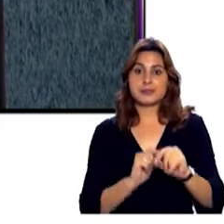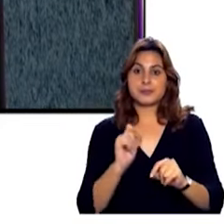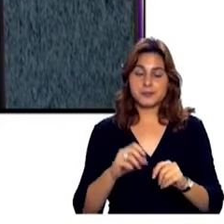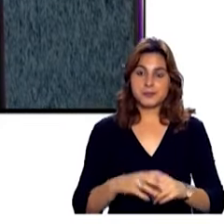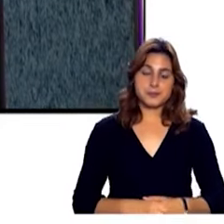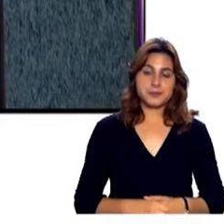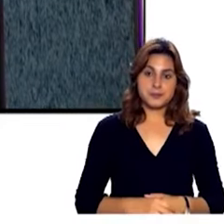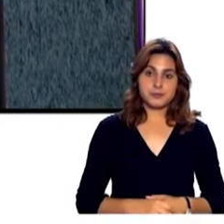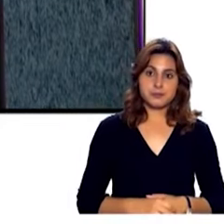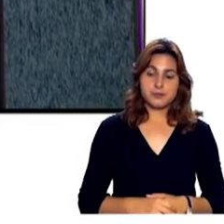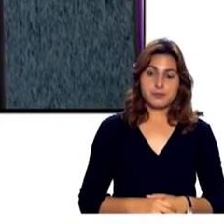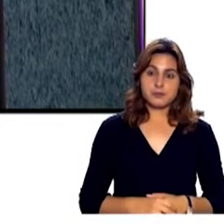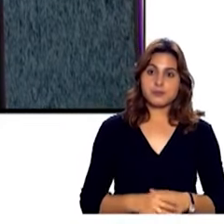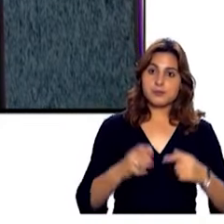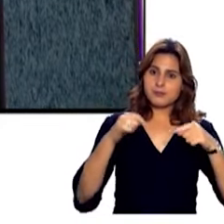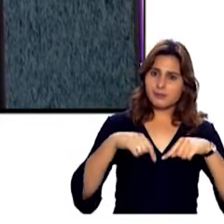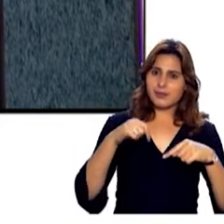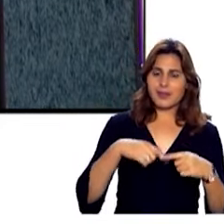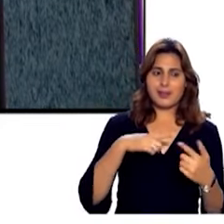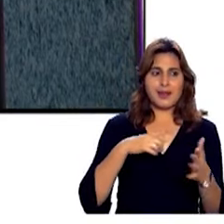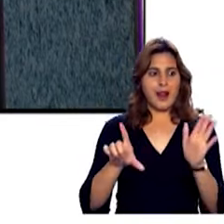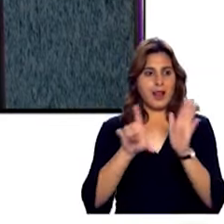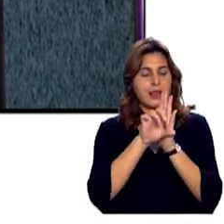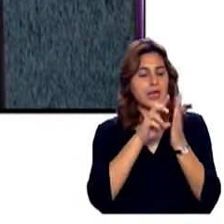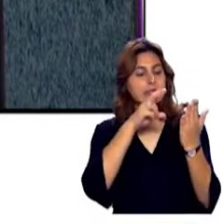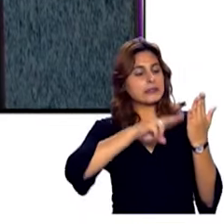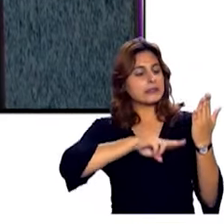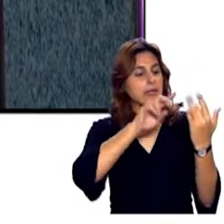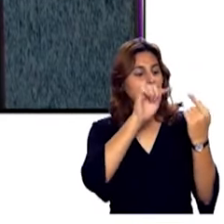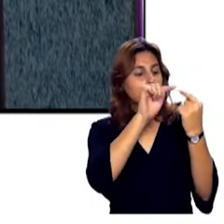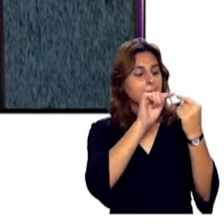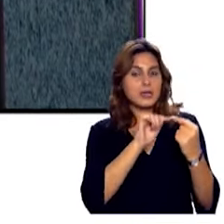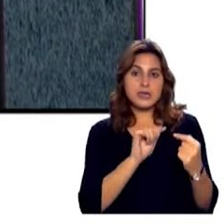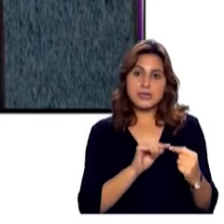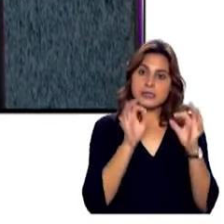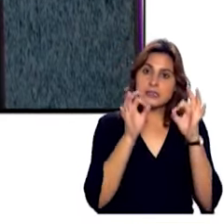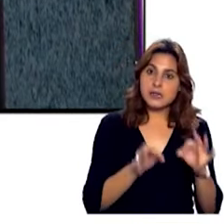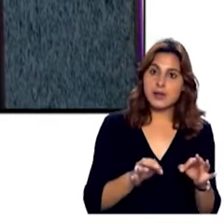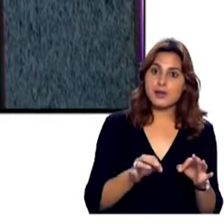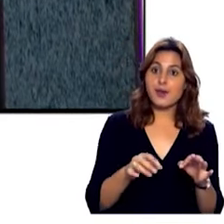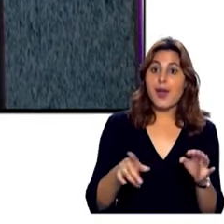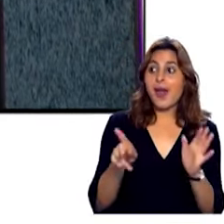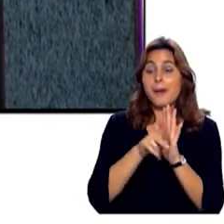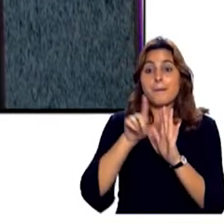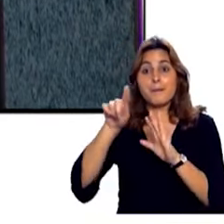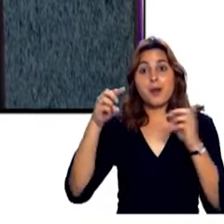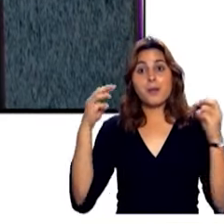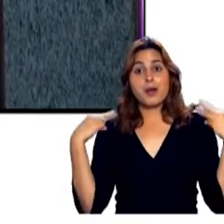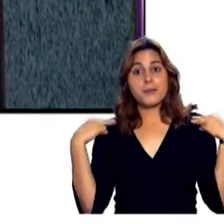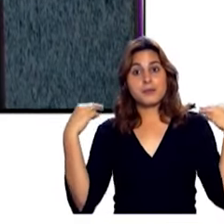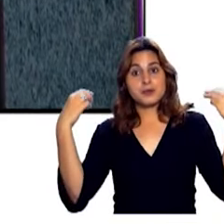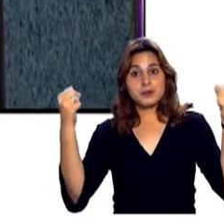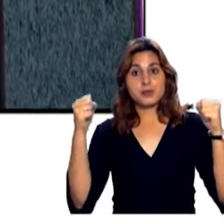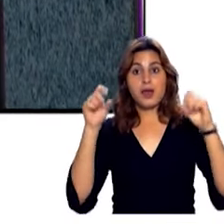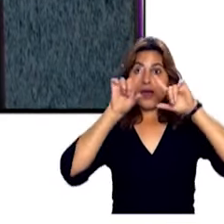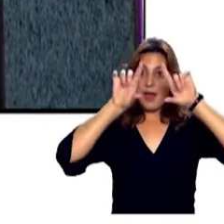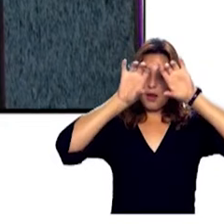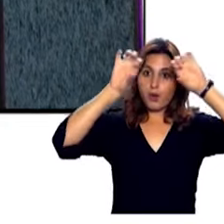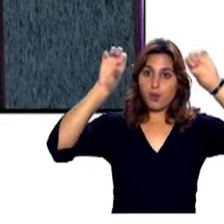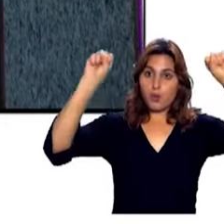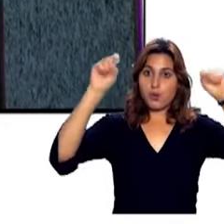quem incumbe interpretar a lei nos termos da Constituição é a magistratura é a corte de